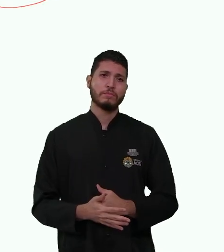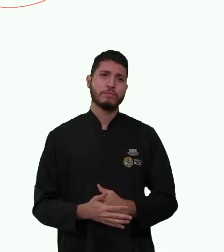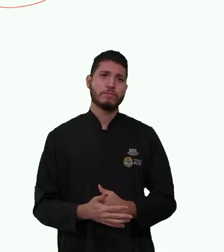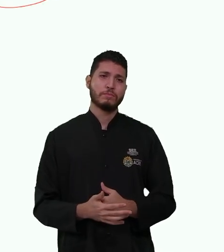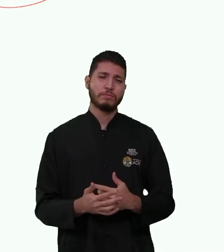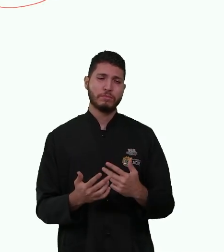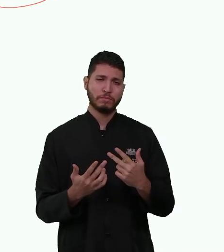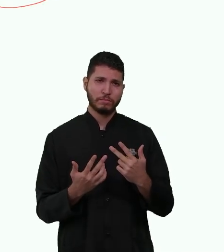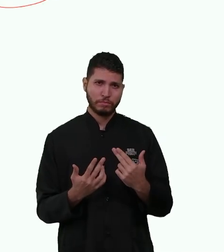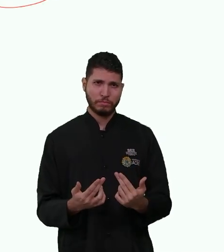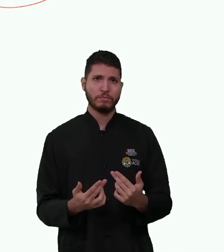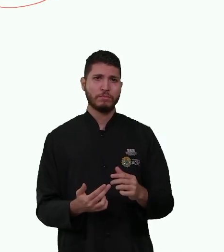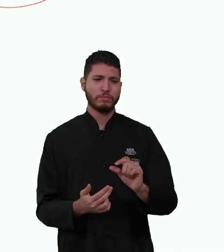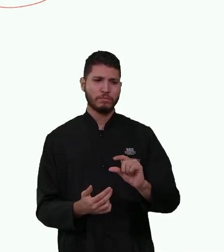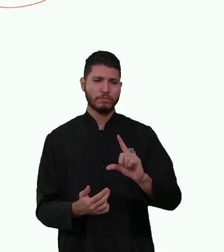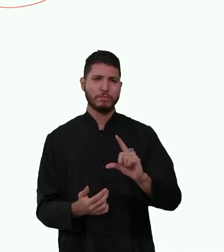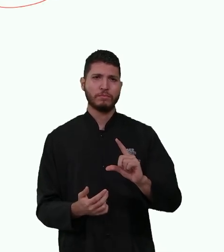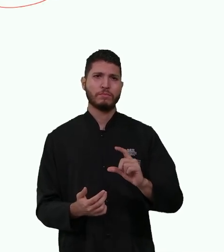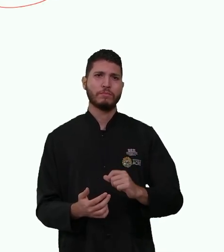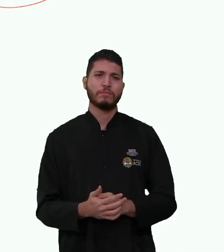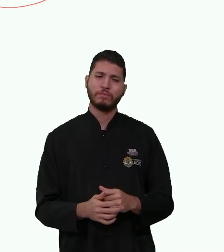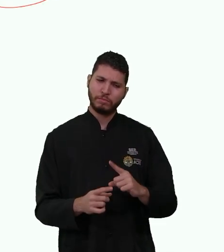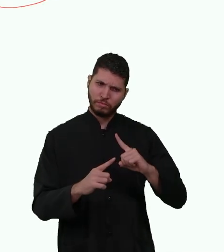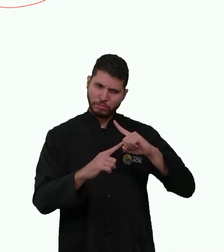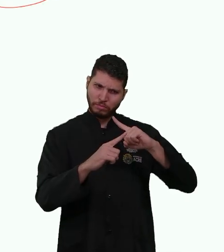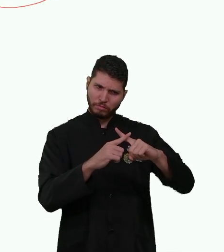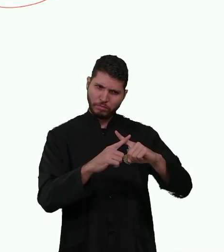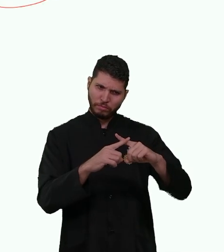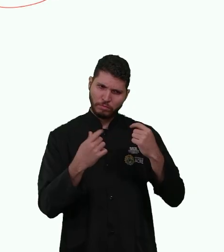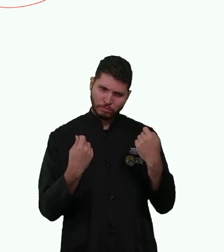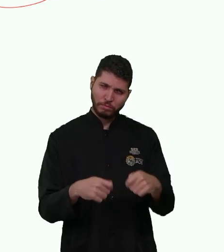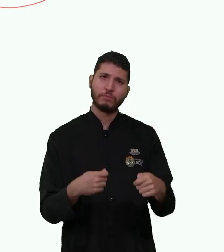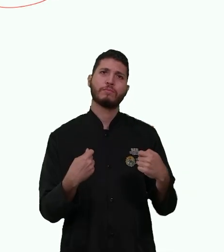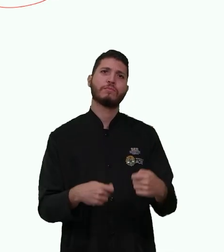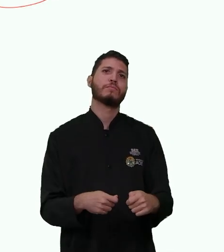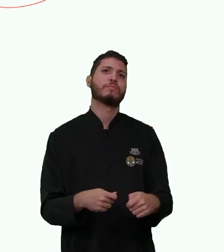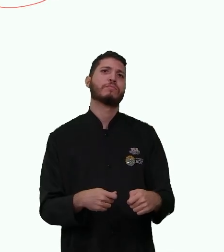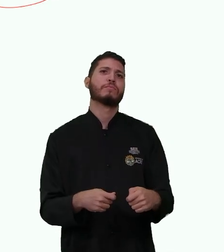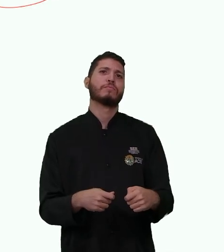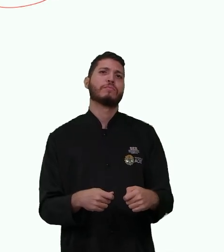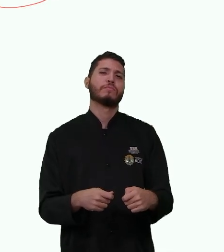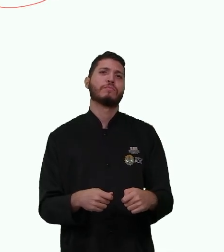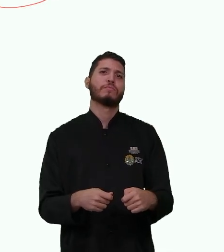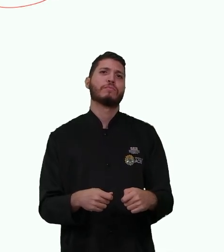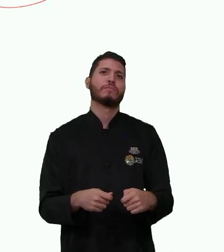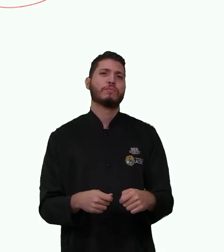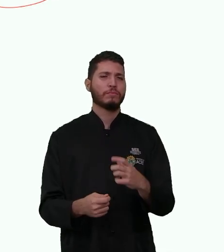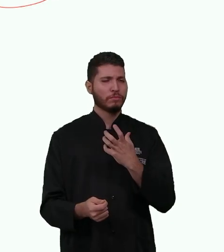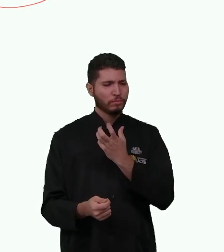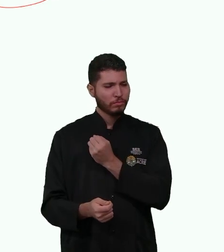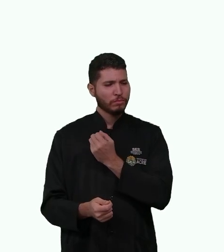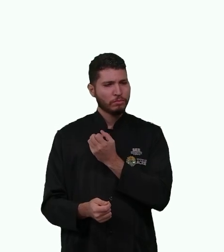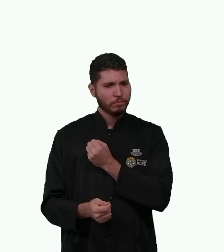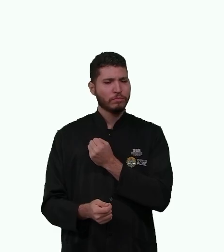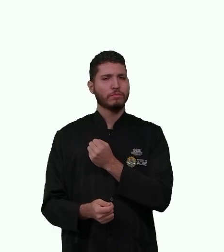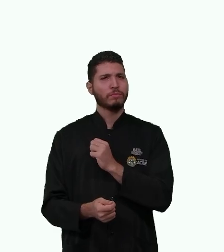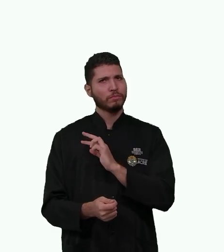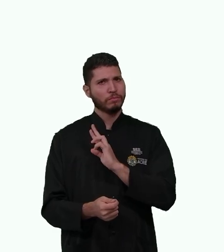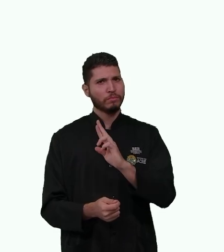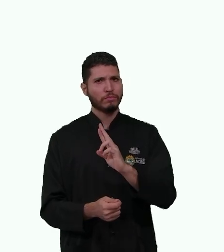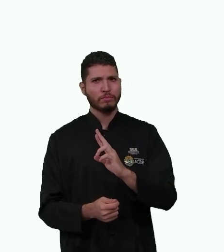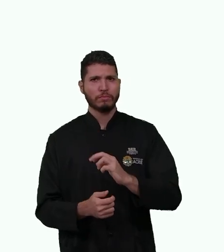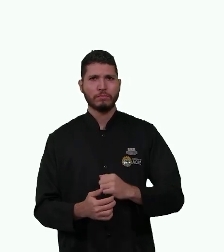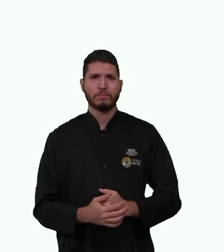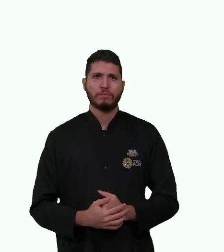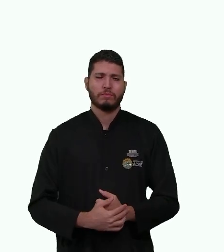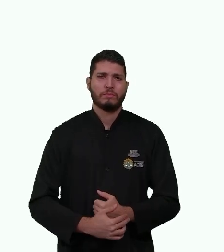Você multiplica todos os descontos em cima do valor original, tá bom? Aí nós